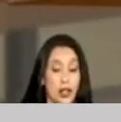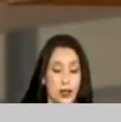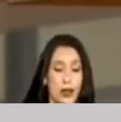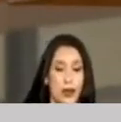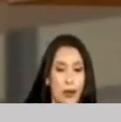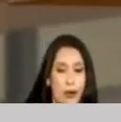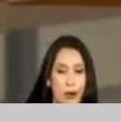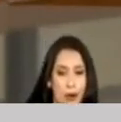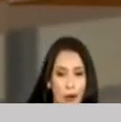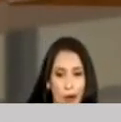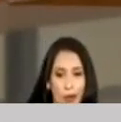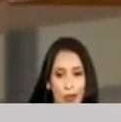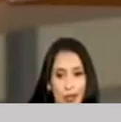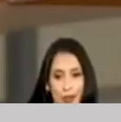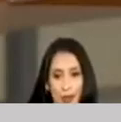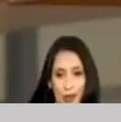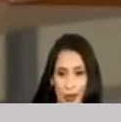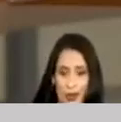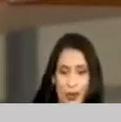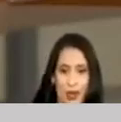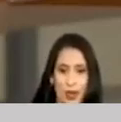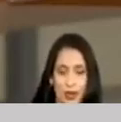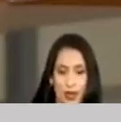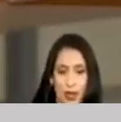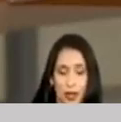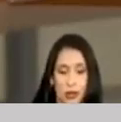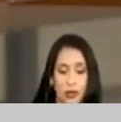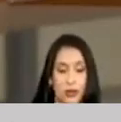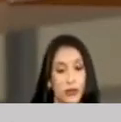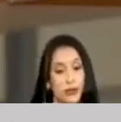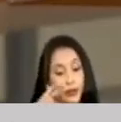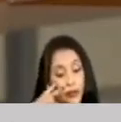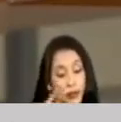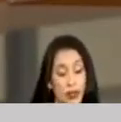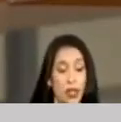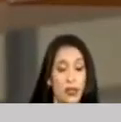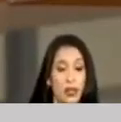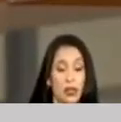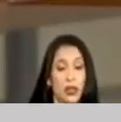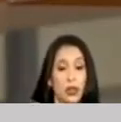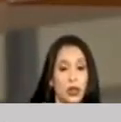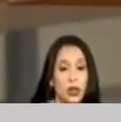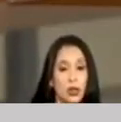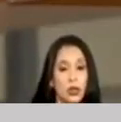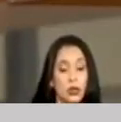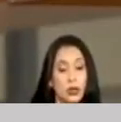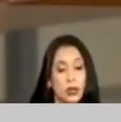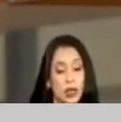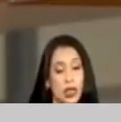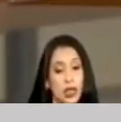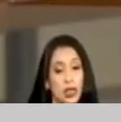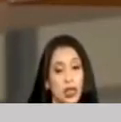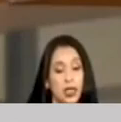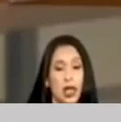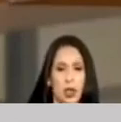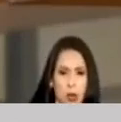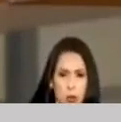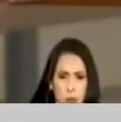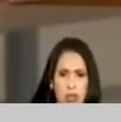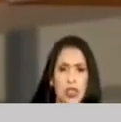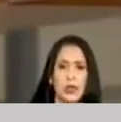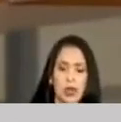Então, com relação a nós, nesse combate irreversível à corrupção que tem se lavrado